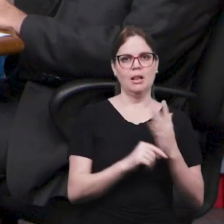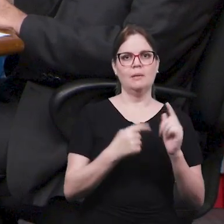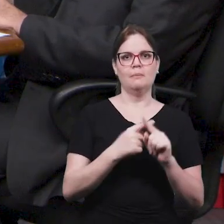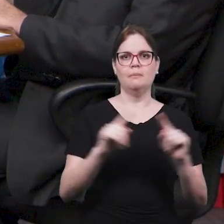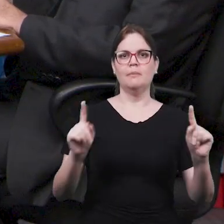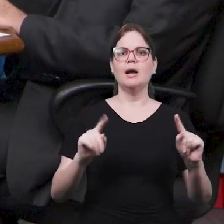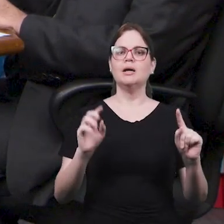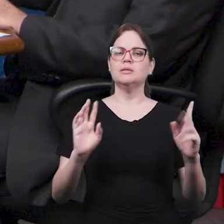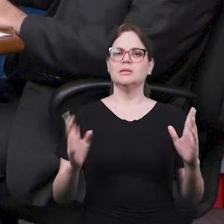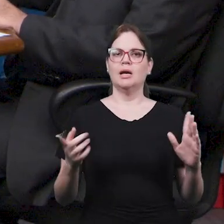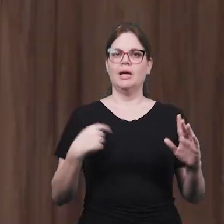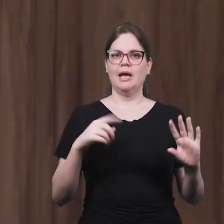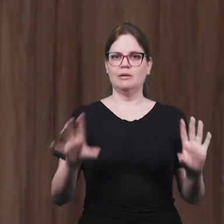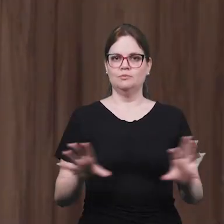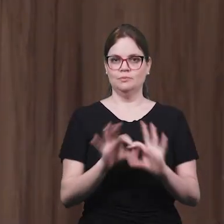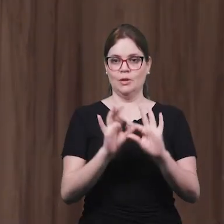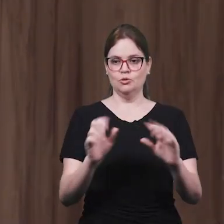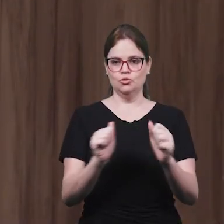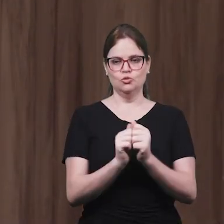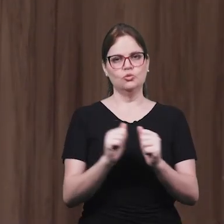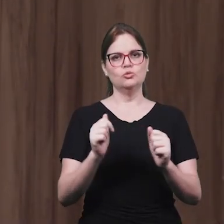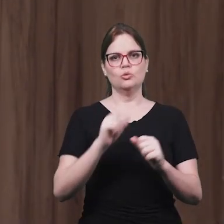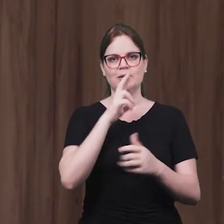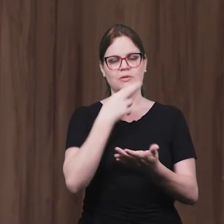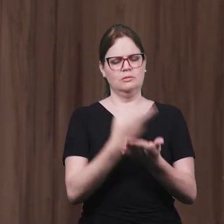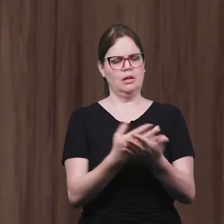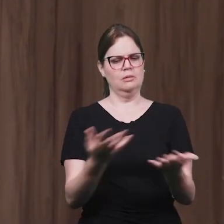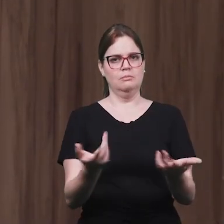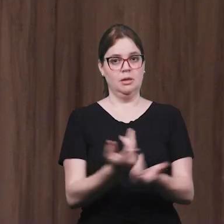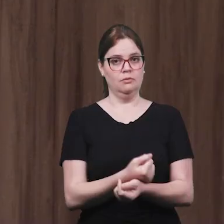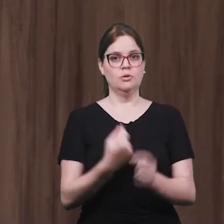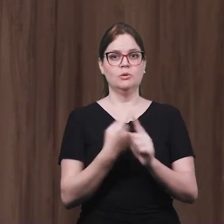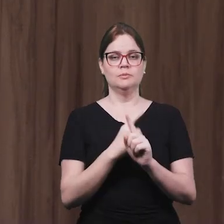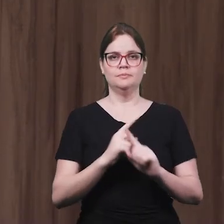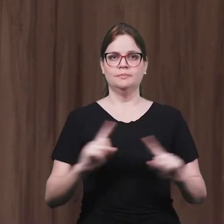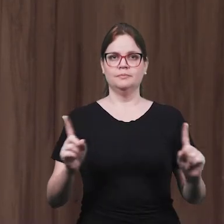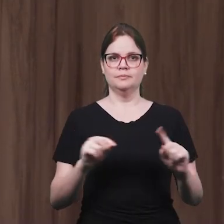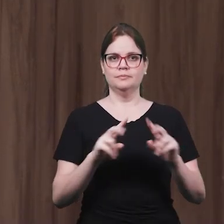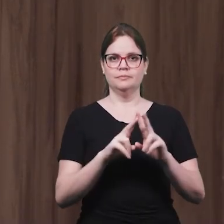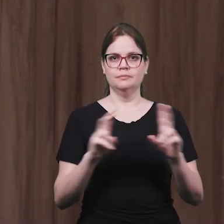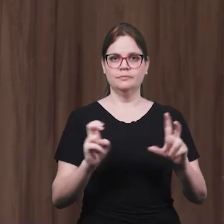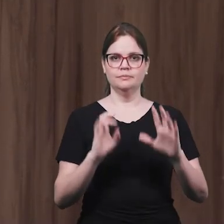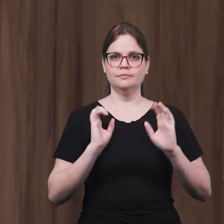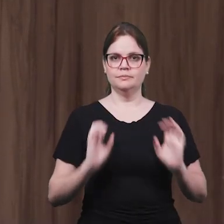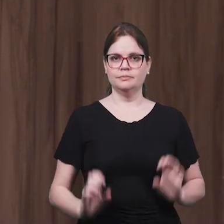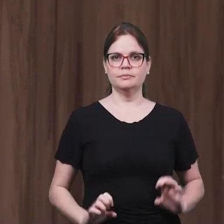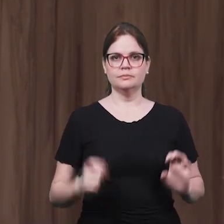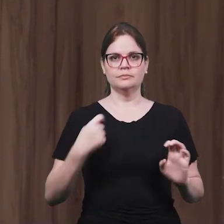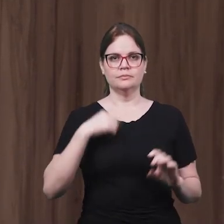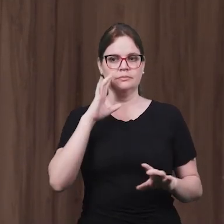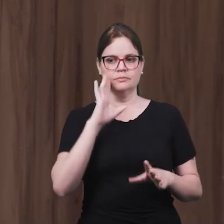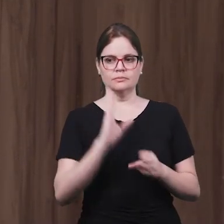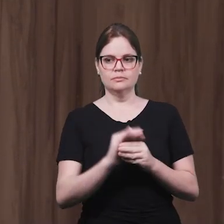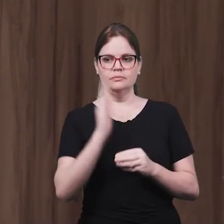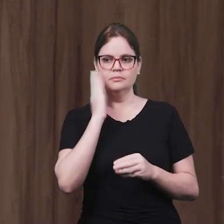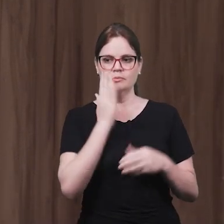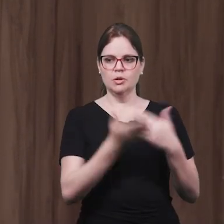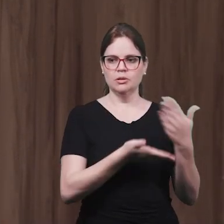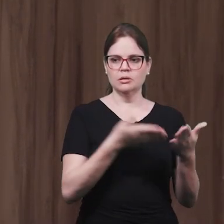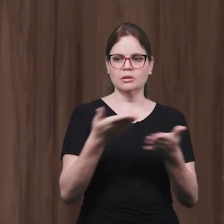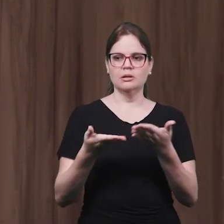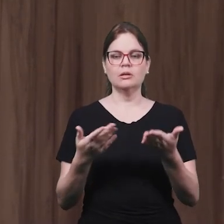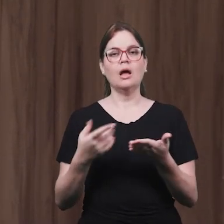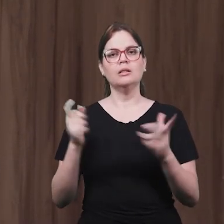nós queremos. Mas essa ética de como tratar facilita muito para que os pais possam